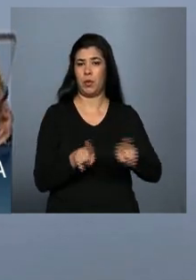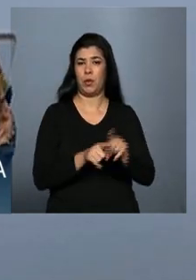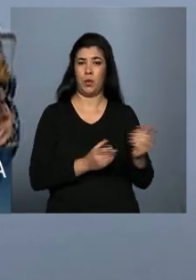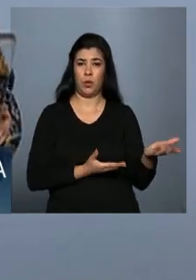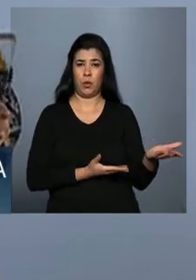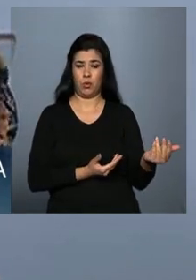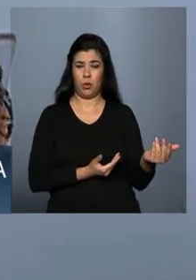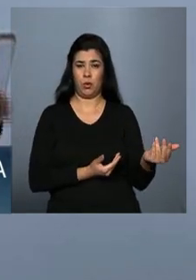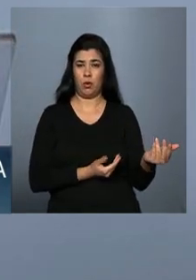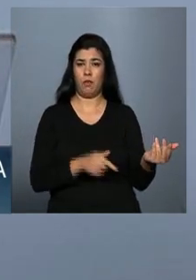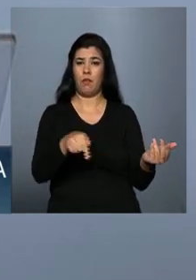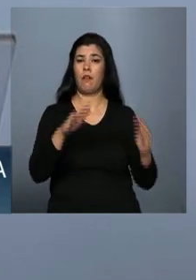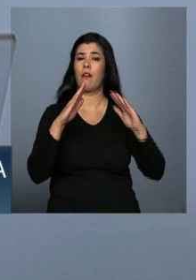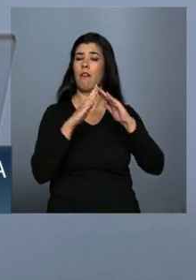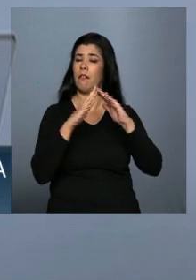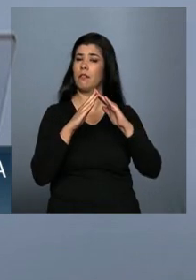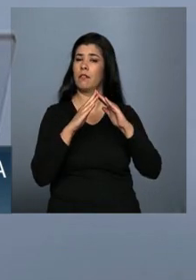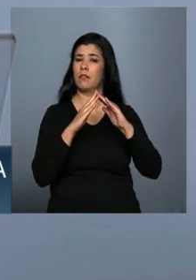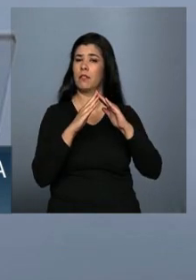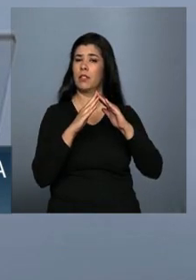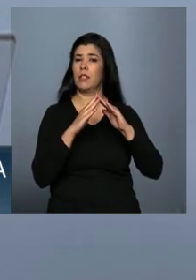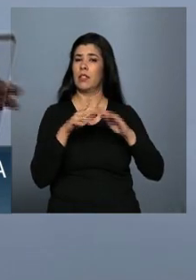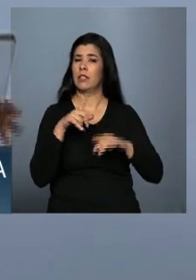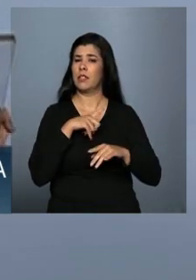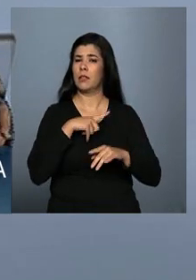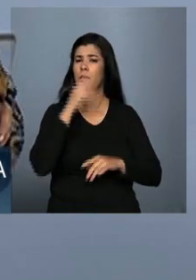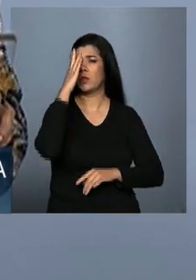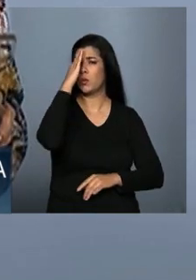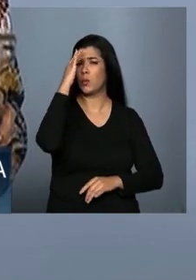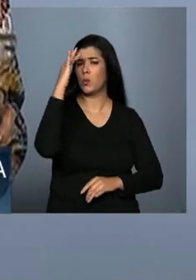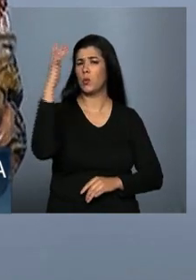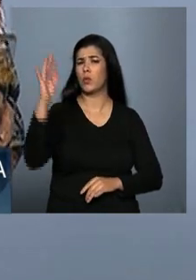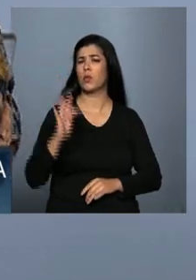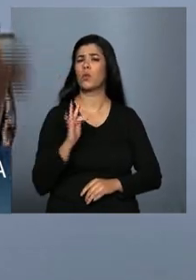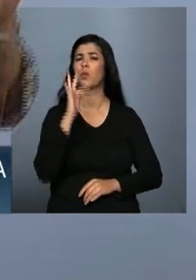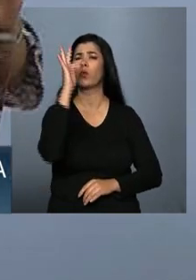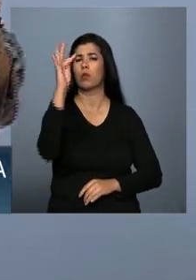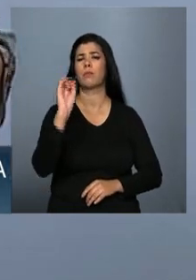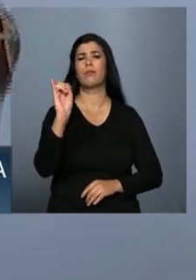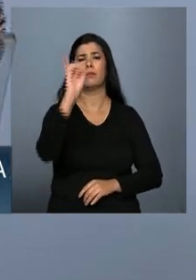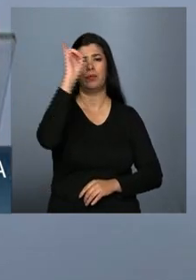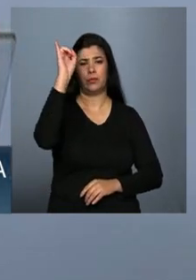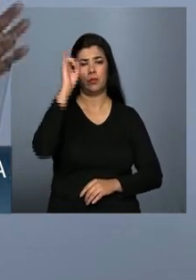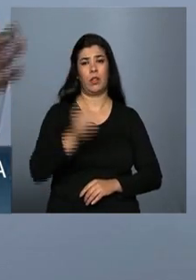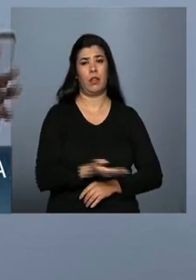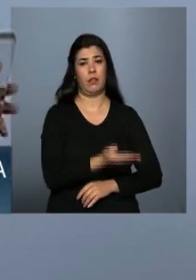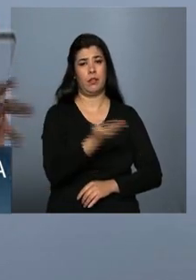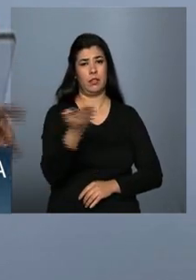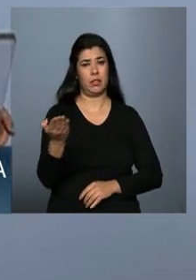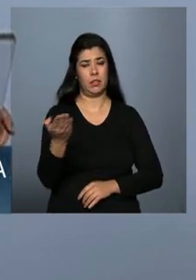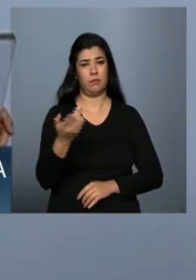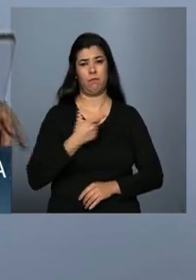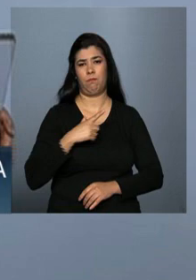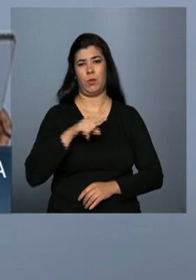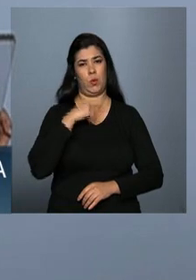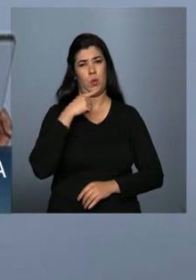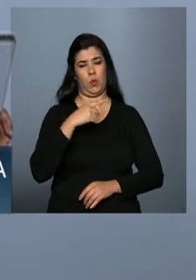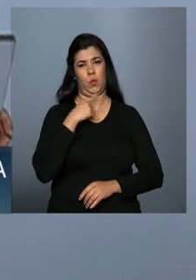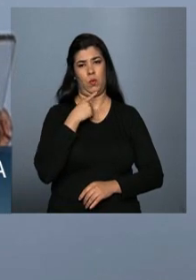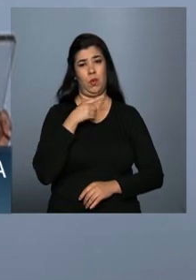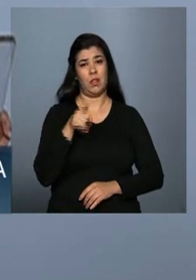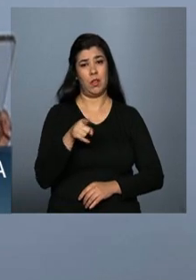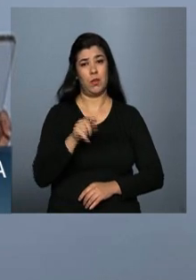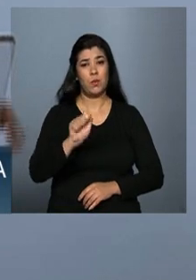jovens, onde sonhar com o futuro. Esse, sem dúvida nenhuma, é